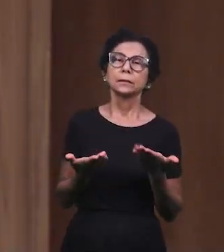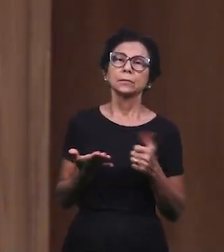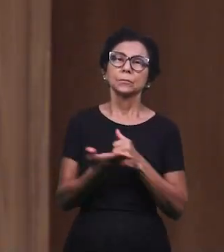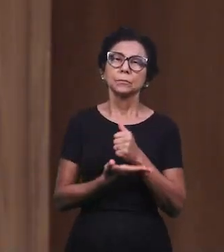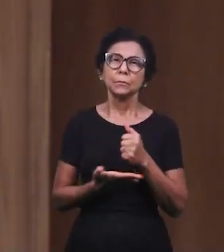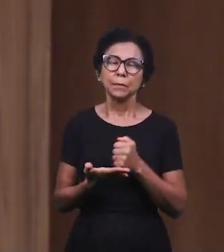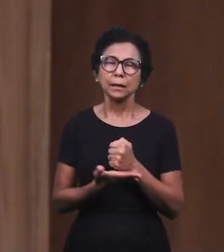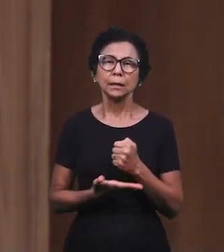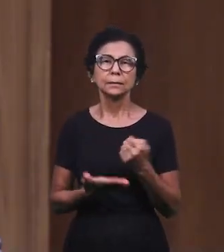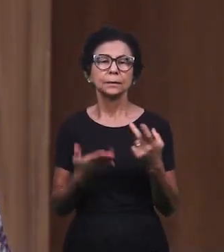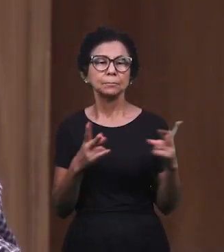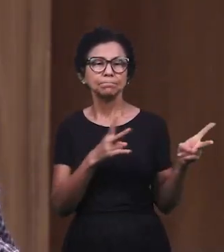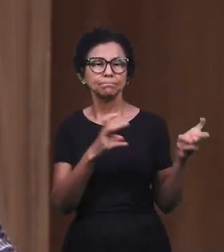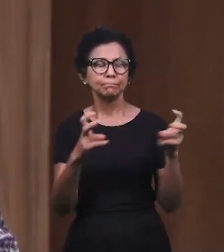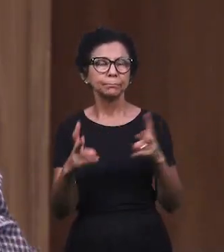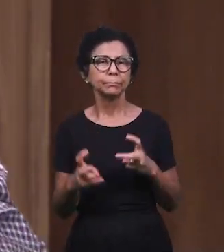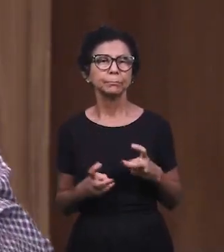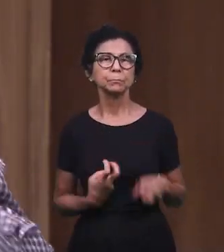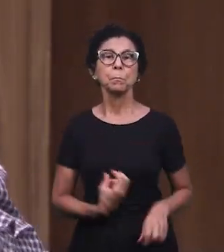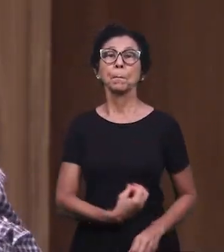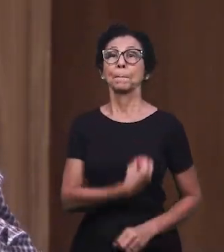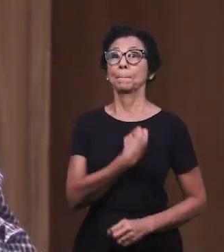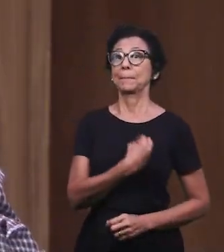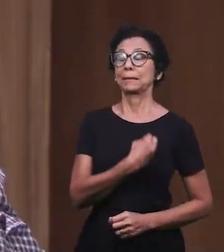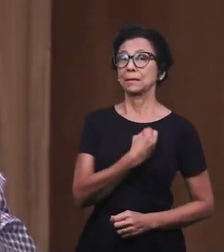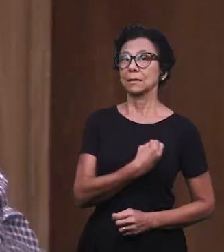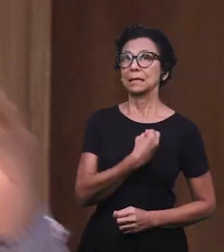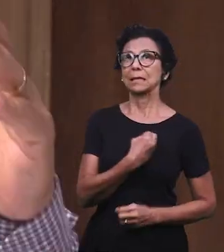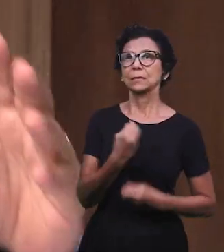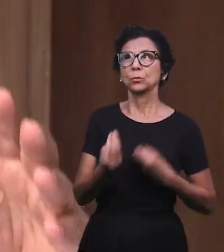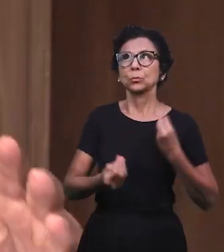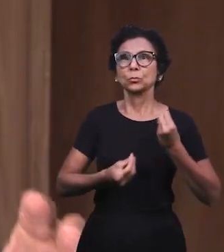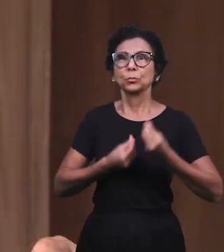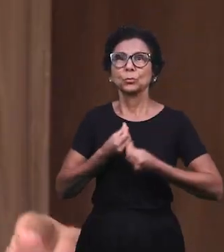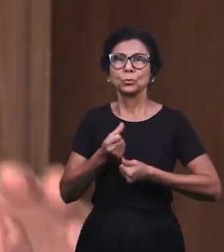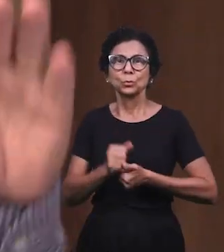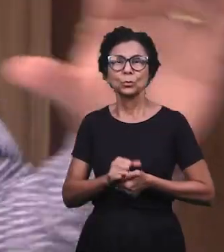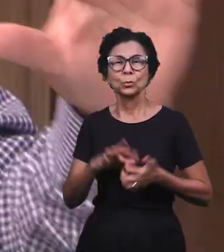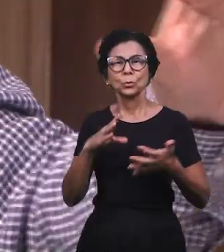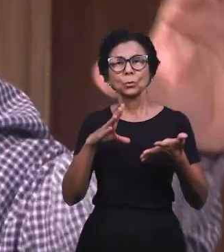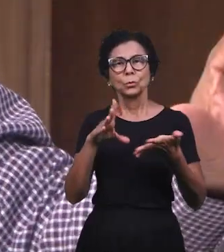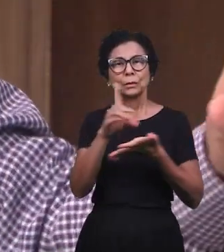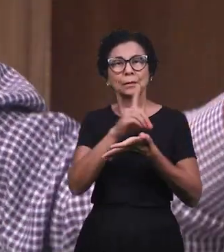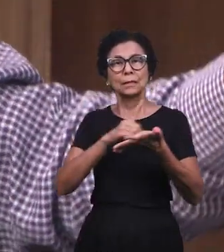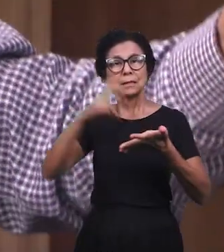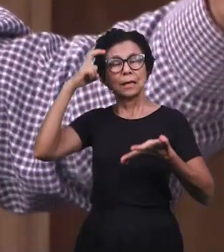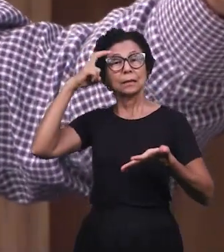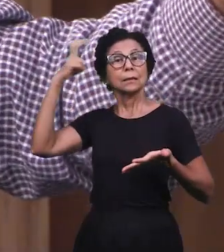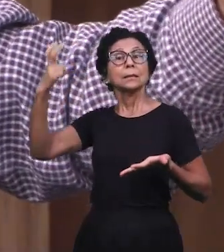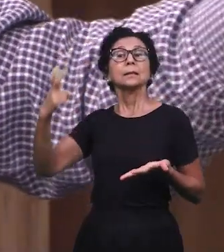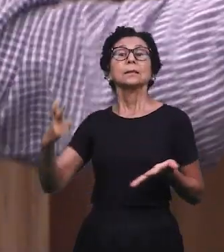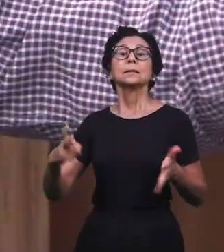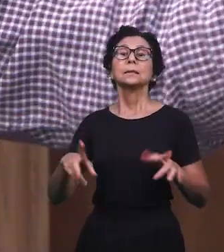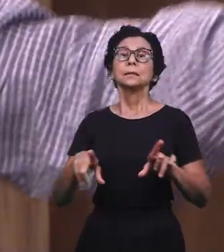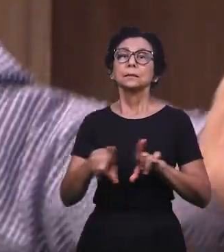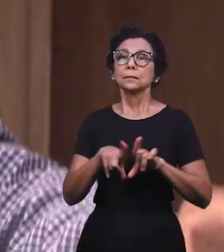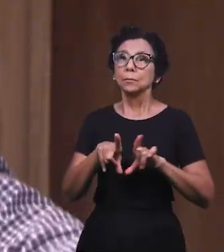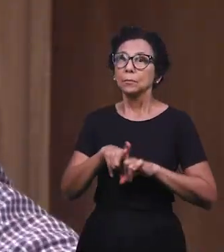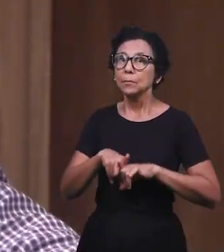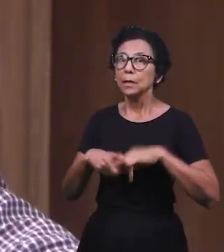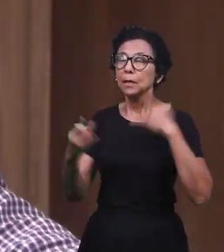viu a presença do design inteligente. E a informação